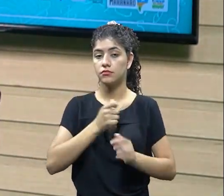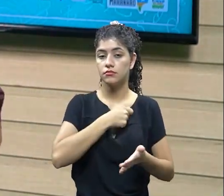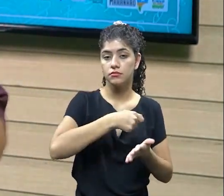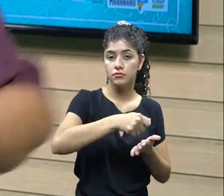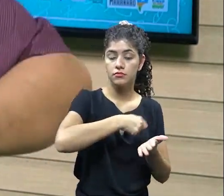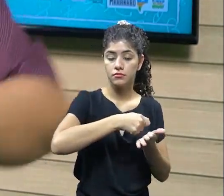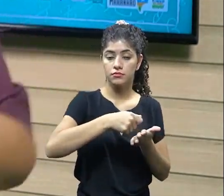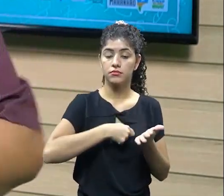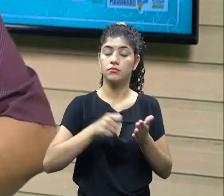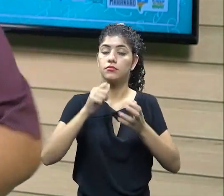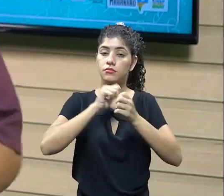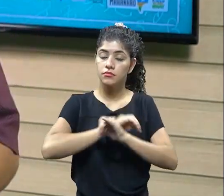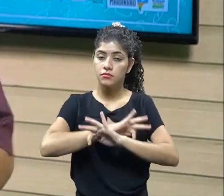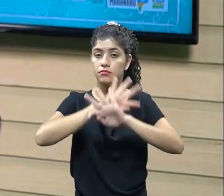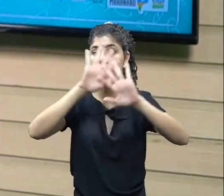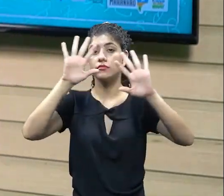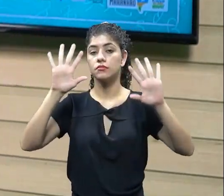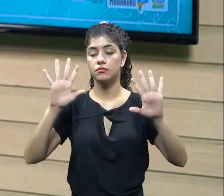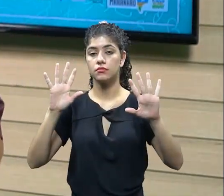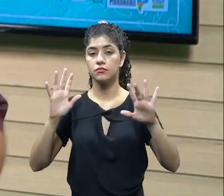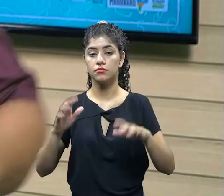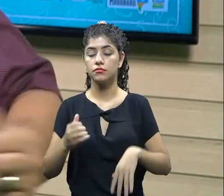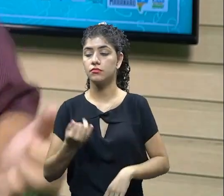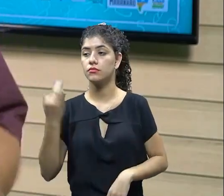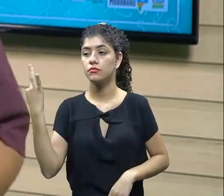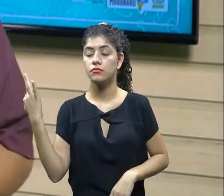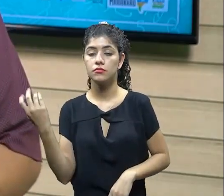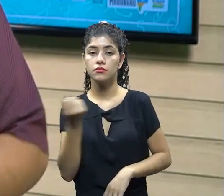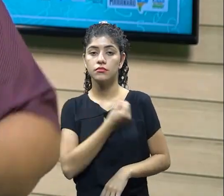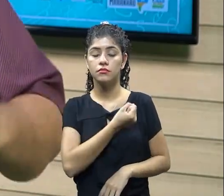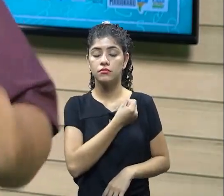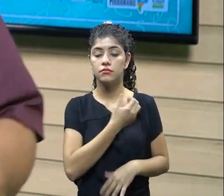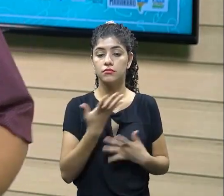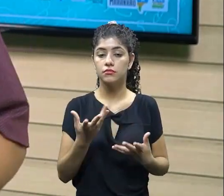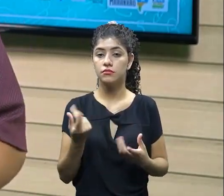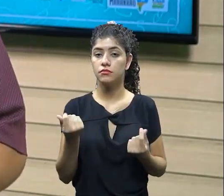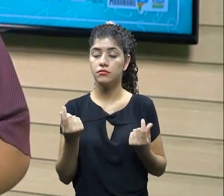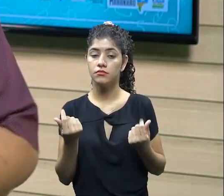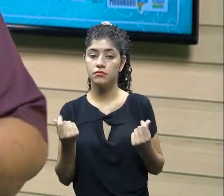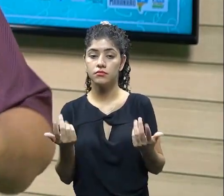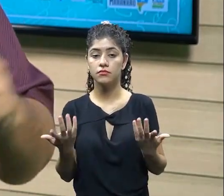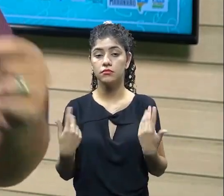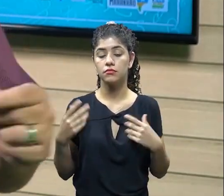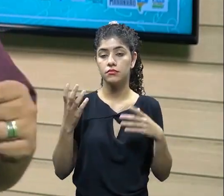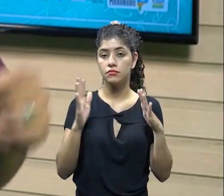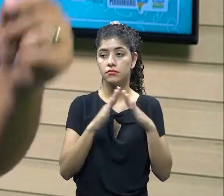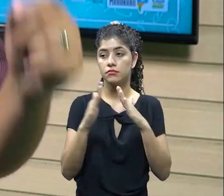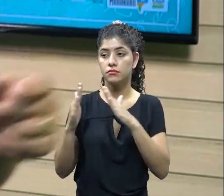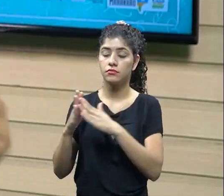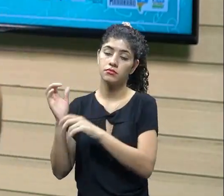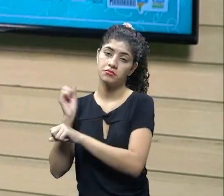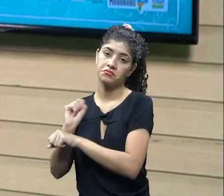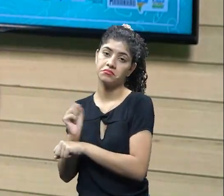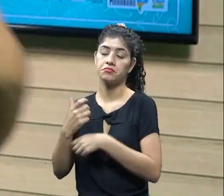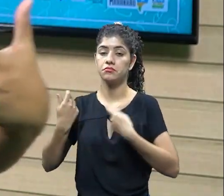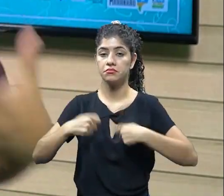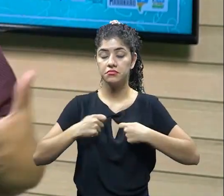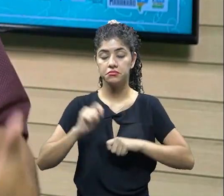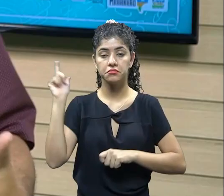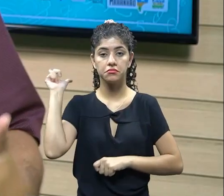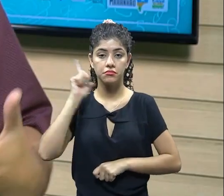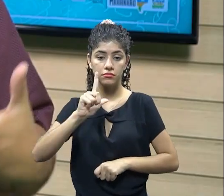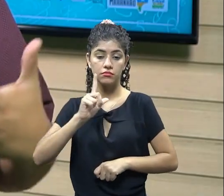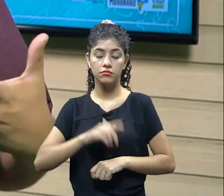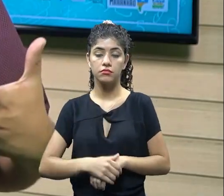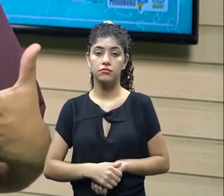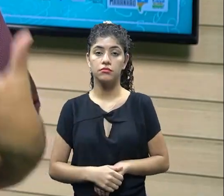reescrever exatamente de forma clara em quantos reais, qual é o dinheiro ou qual patrimônio eu preciso